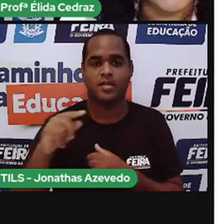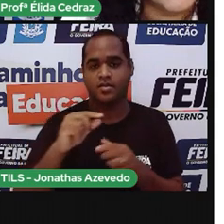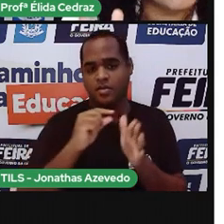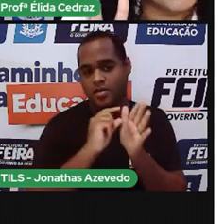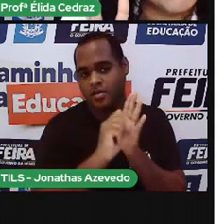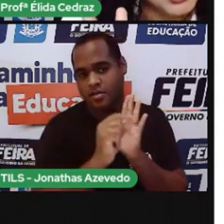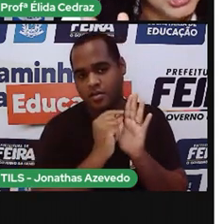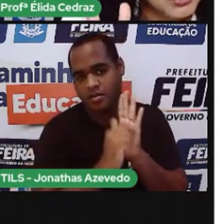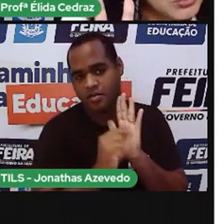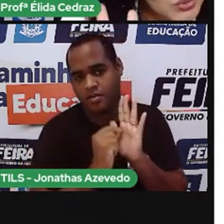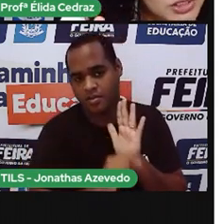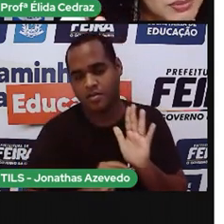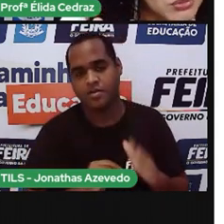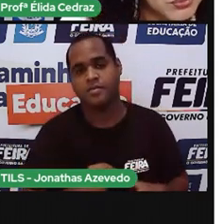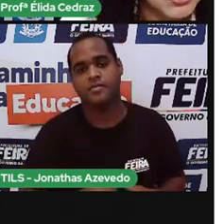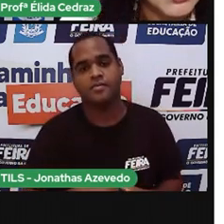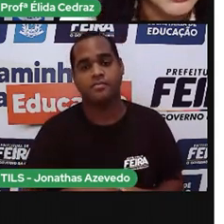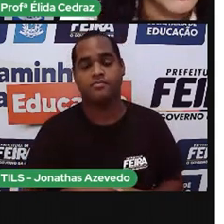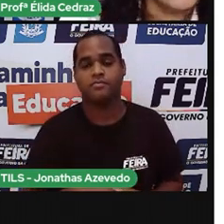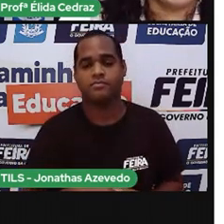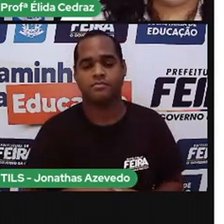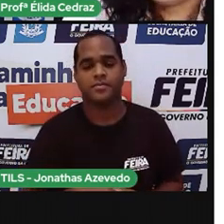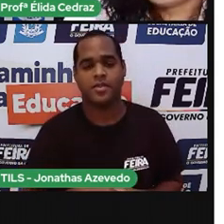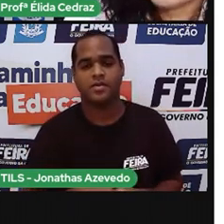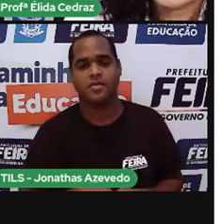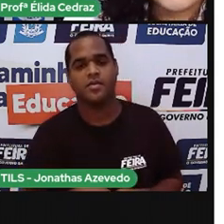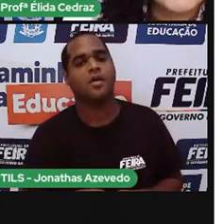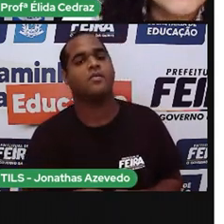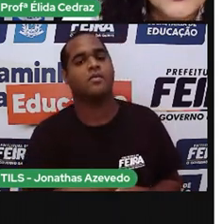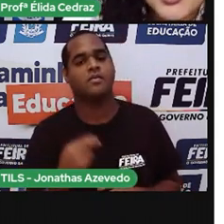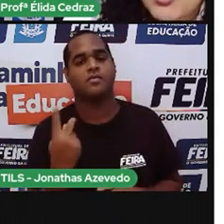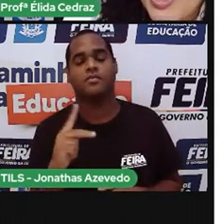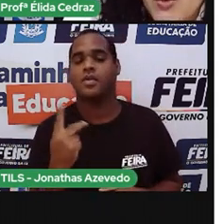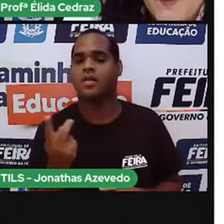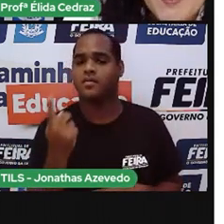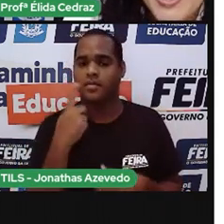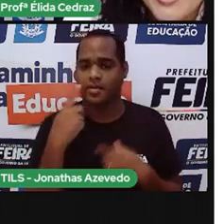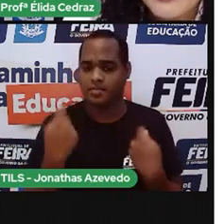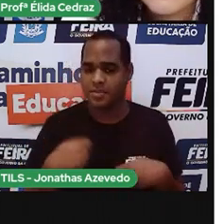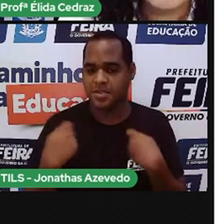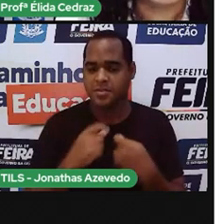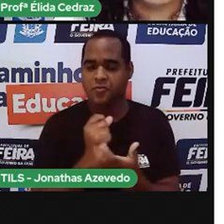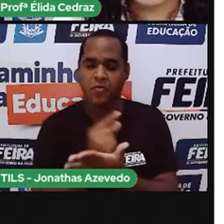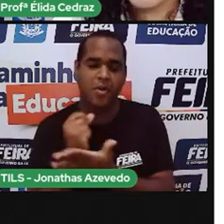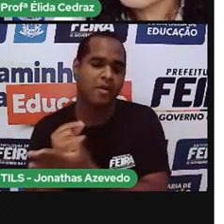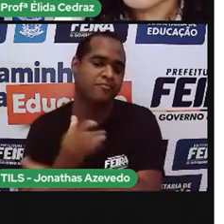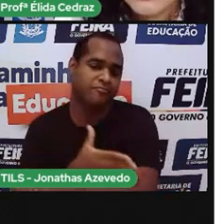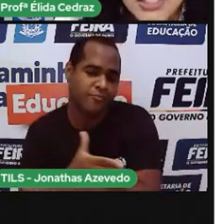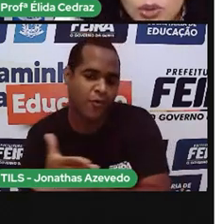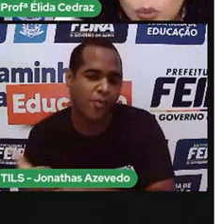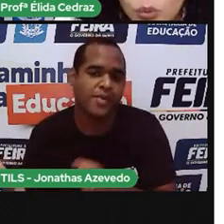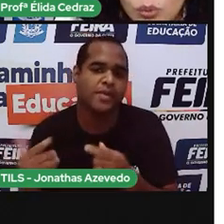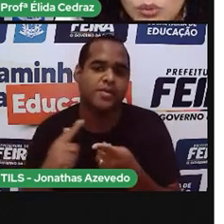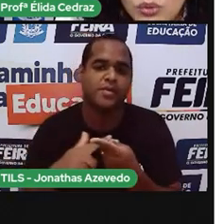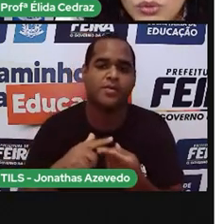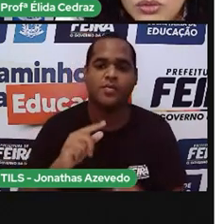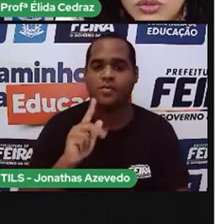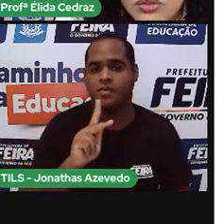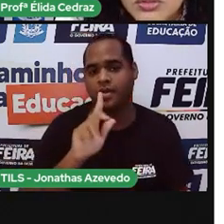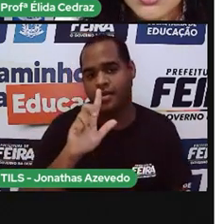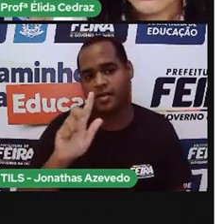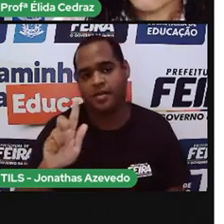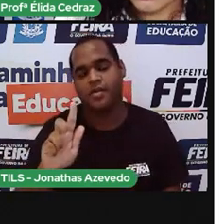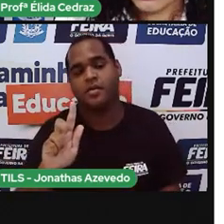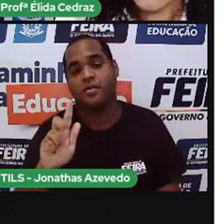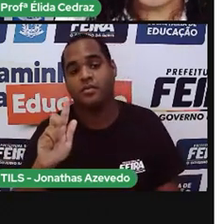você vai colocar o nome de dois produtos. O que que a gente costuma comprar que vem em quilo